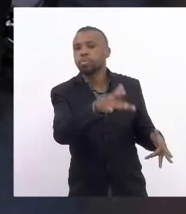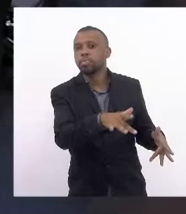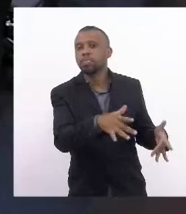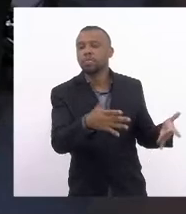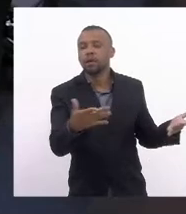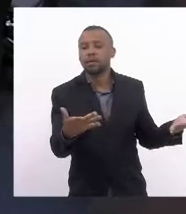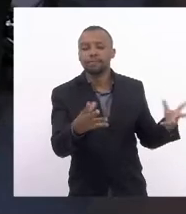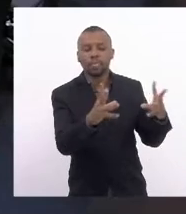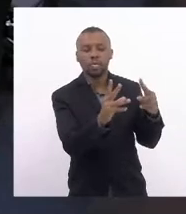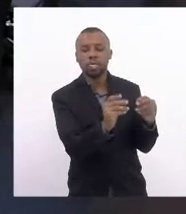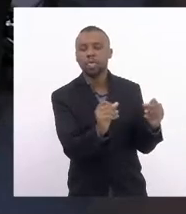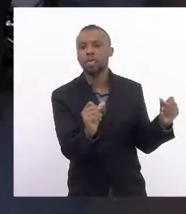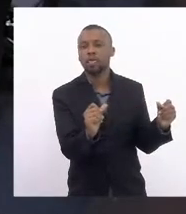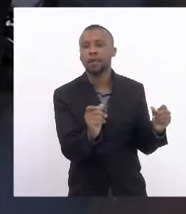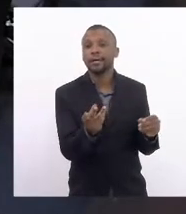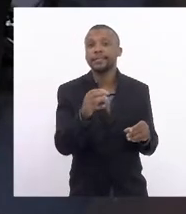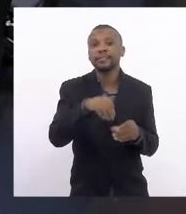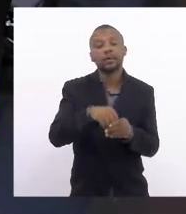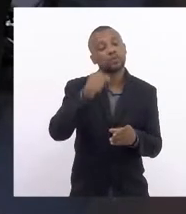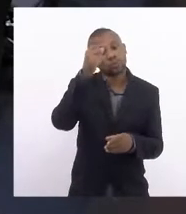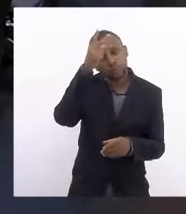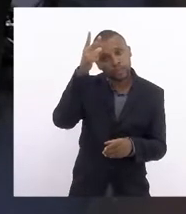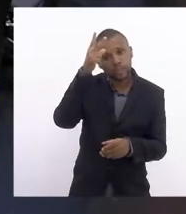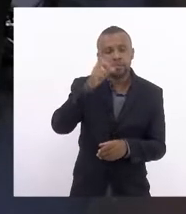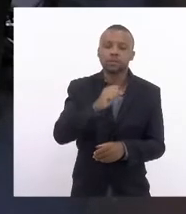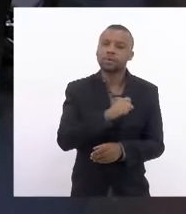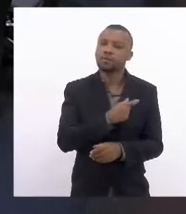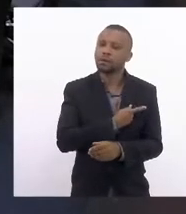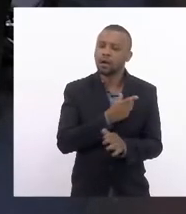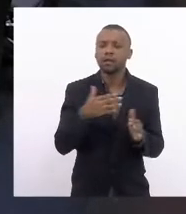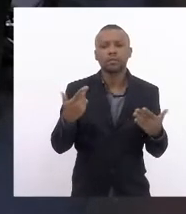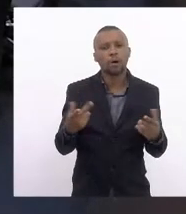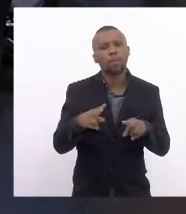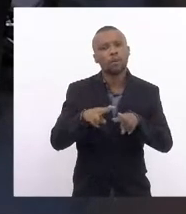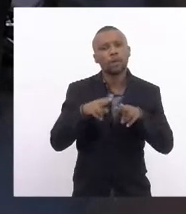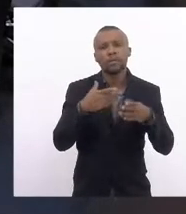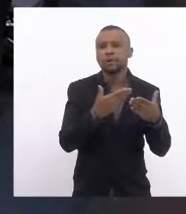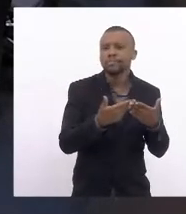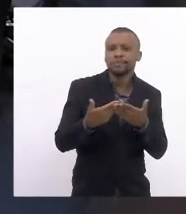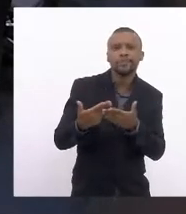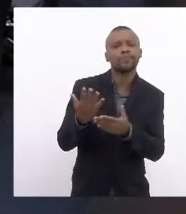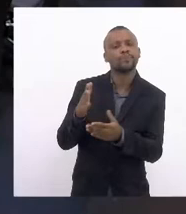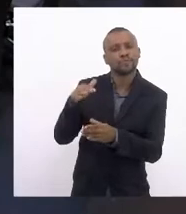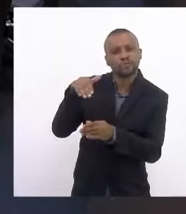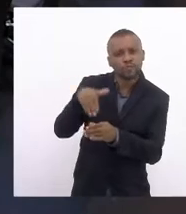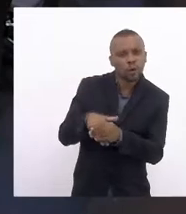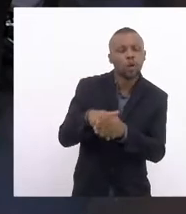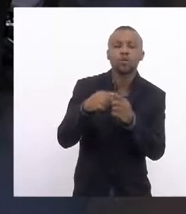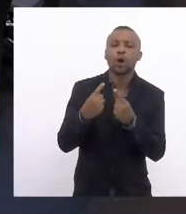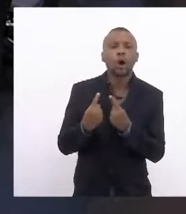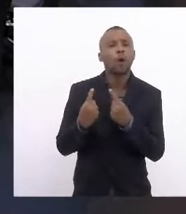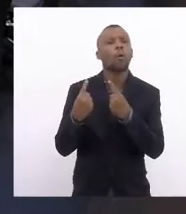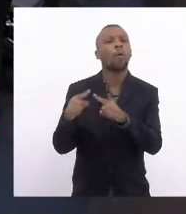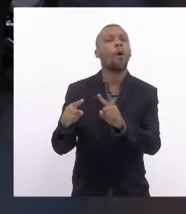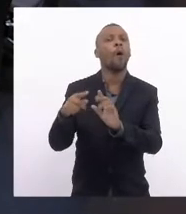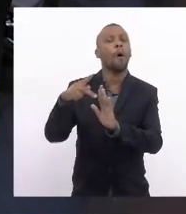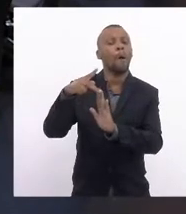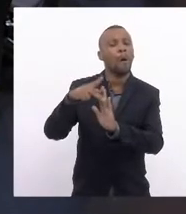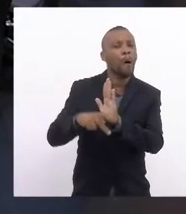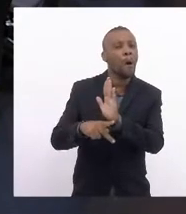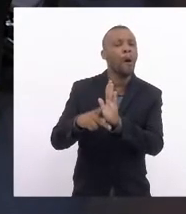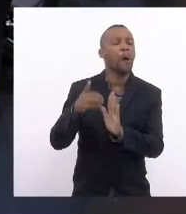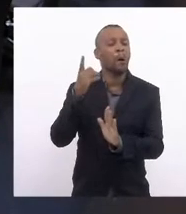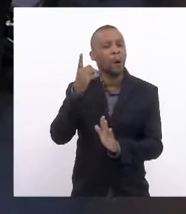em profunda degradação no município de São Gonçalo? Nesse sentido, eu encaminho o voto contrário ao projeto da deputada